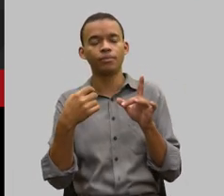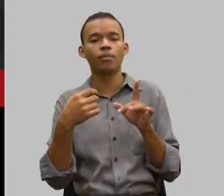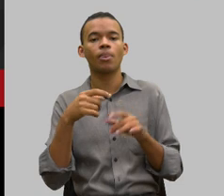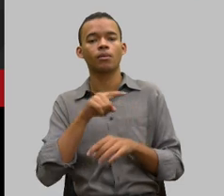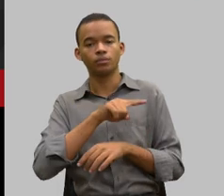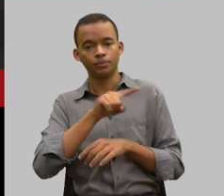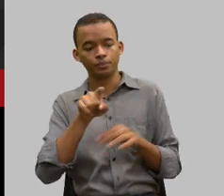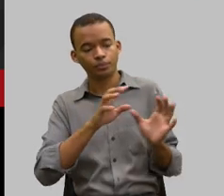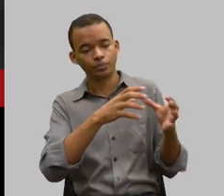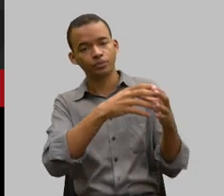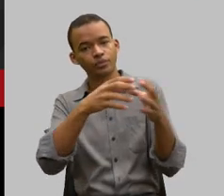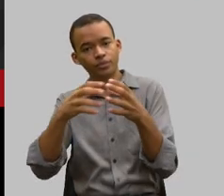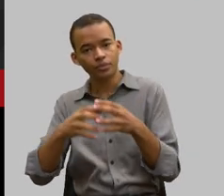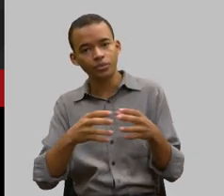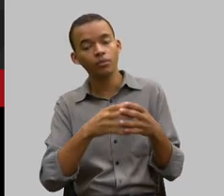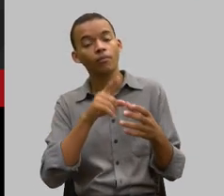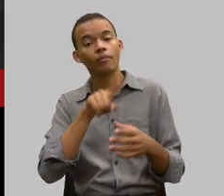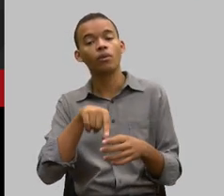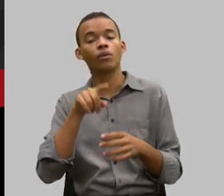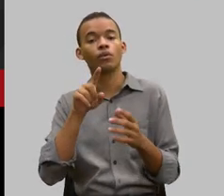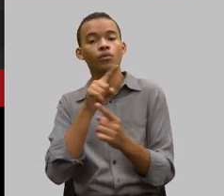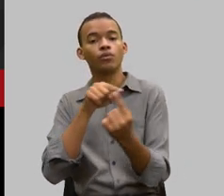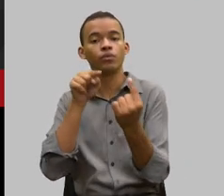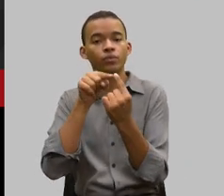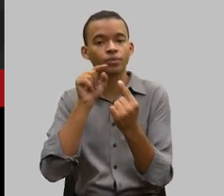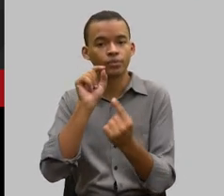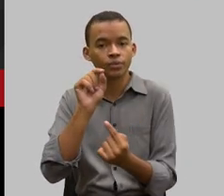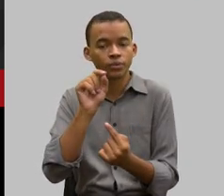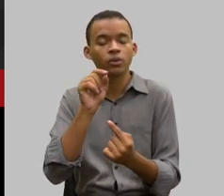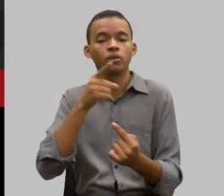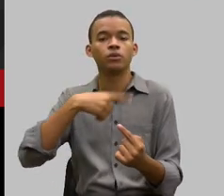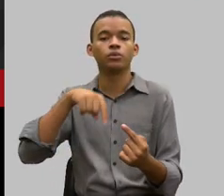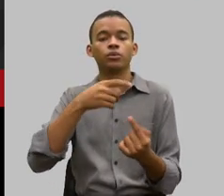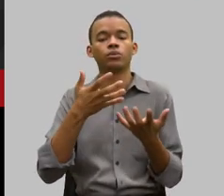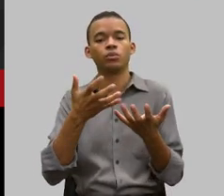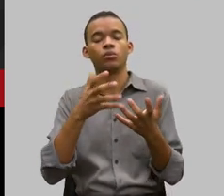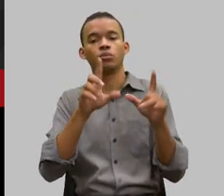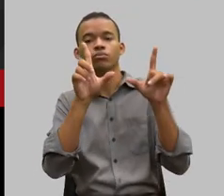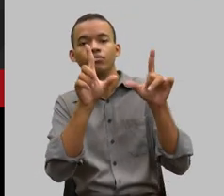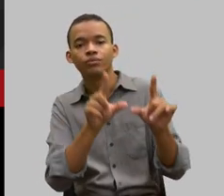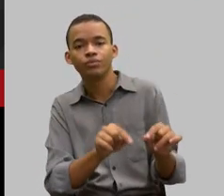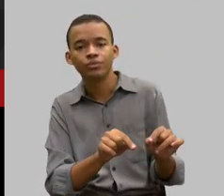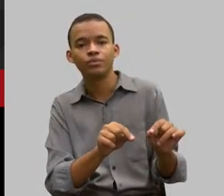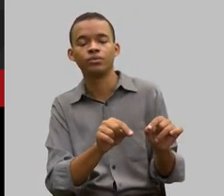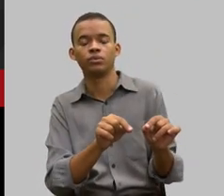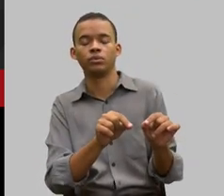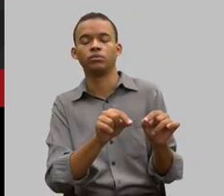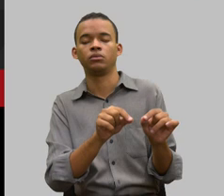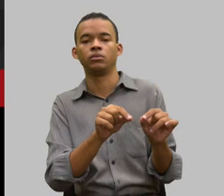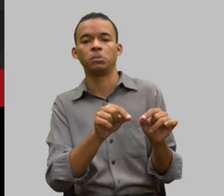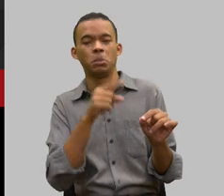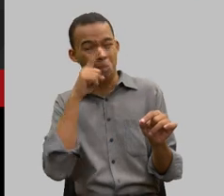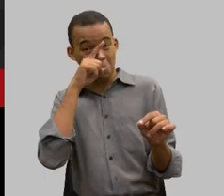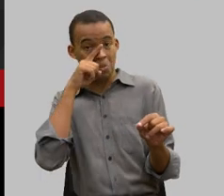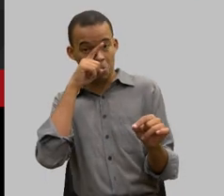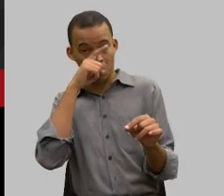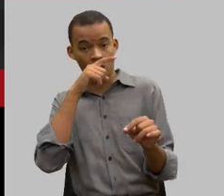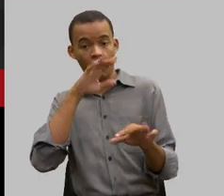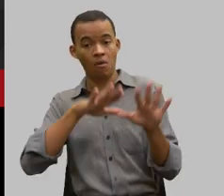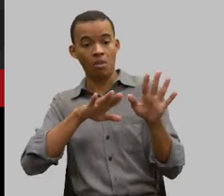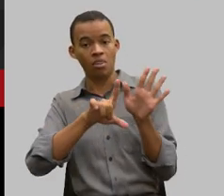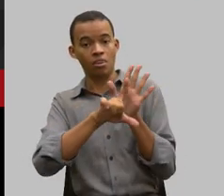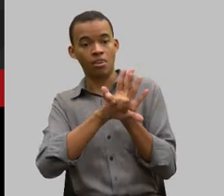finalidade da gente reduzir a chance de fazer alguma coisa que esteja contrária ao que tá determinado em